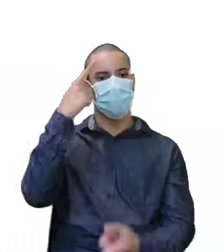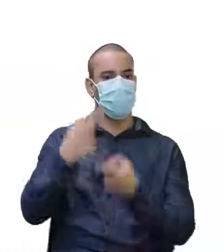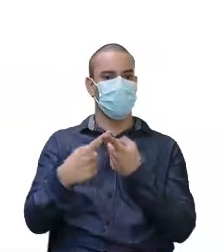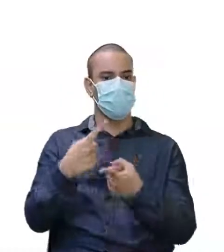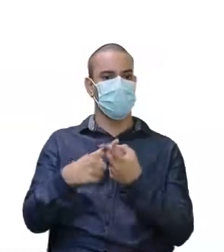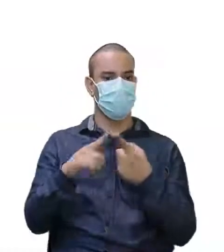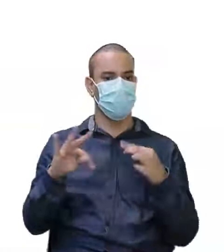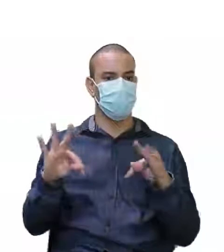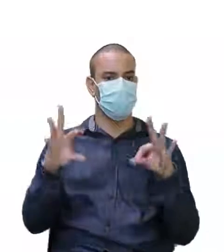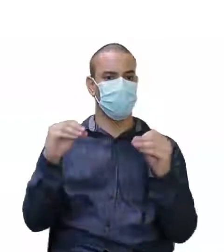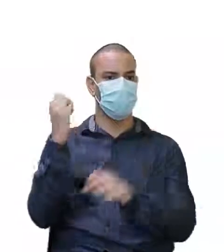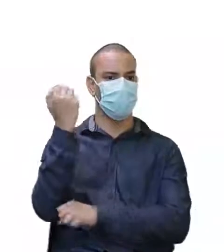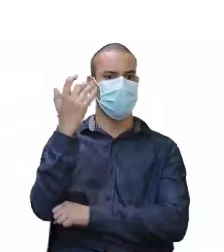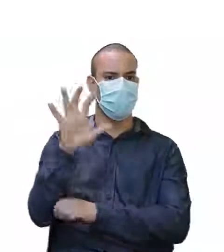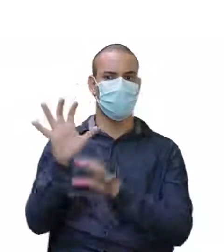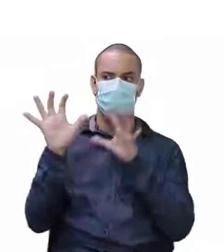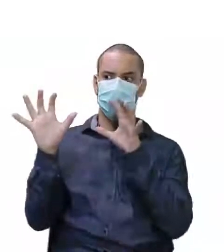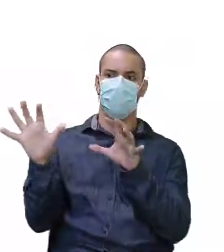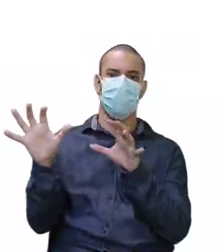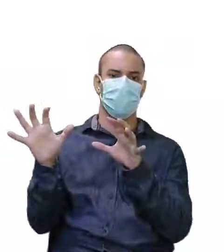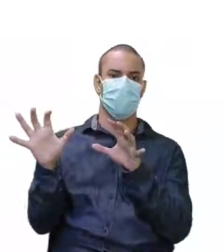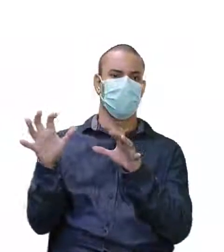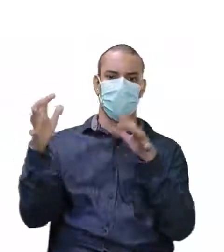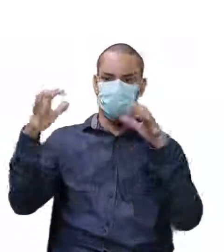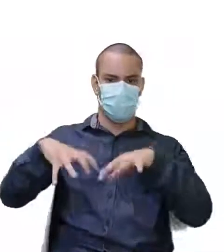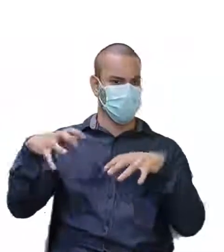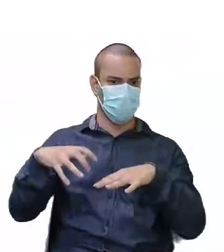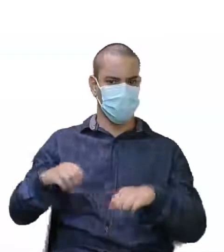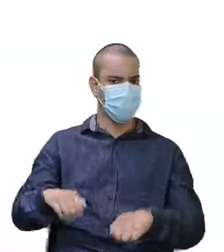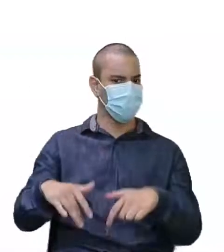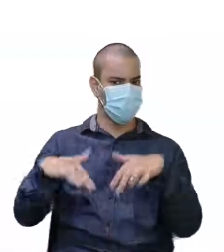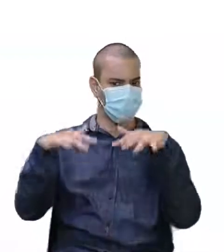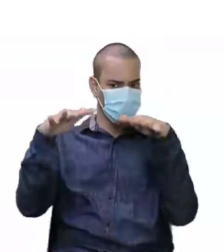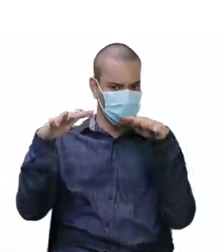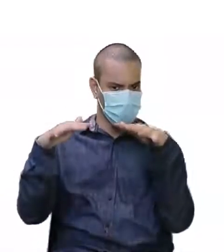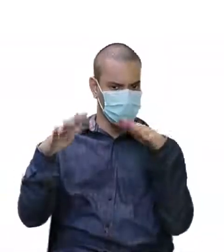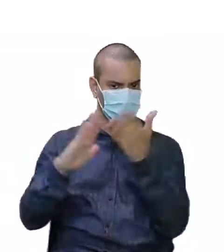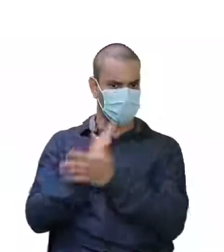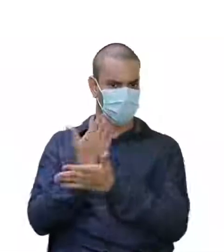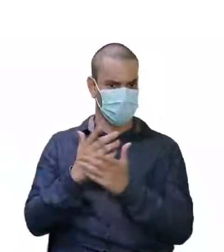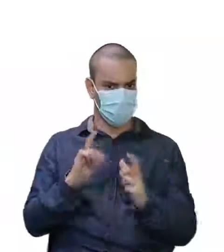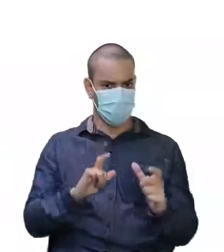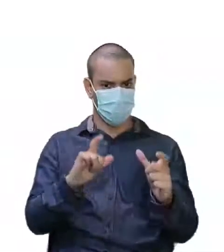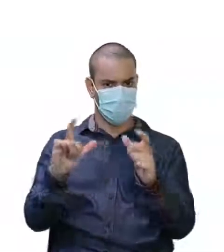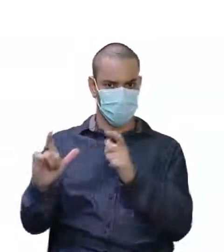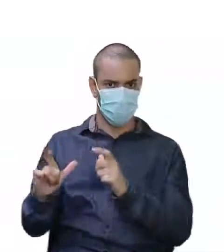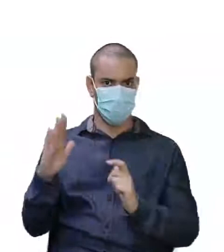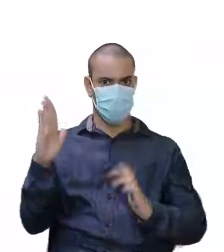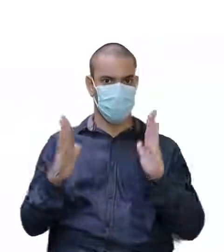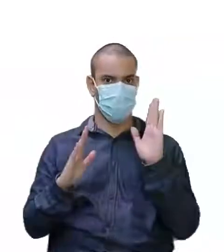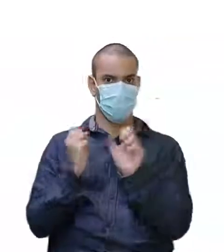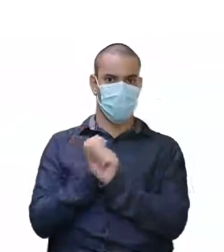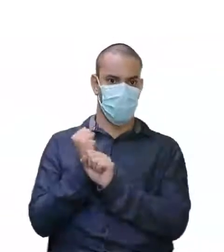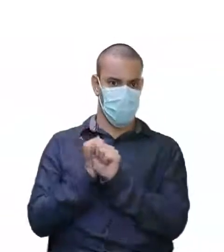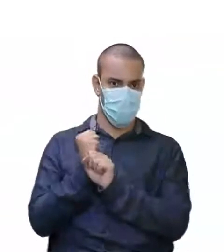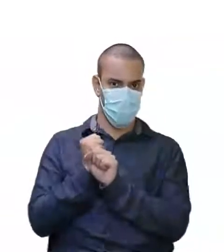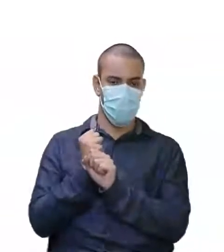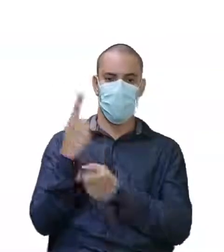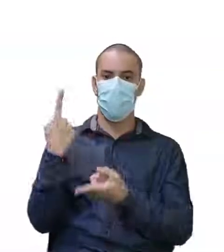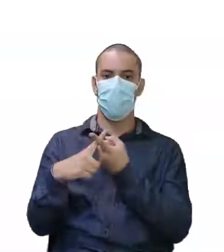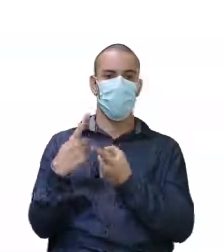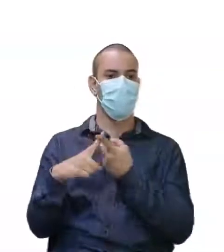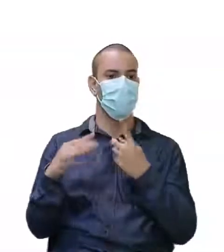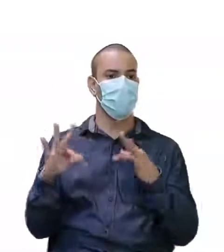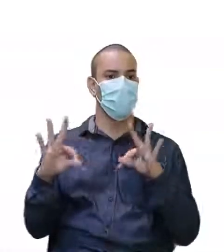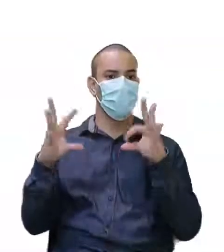que toda árvore não é assim? Por que não chove, não alaga certas regiões durante o ano? Por que toda